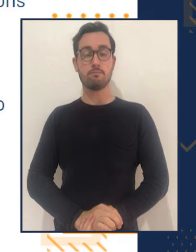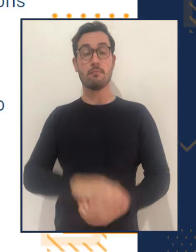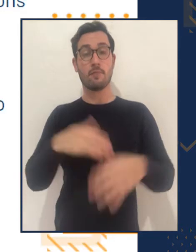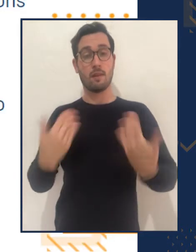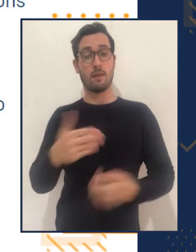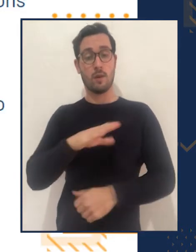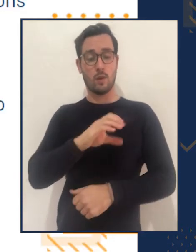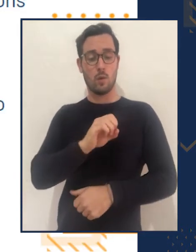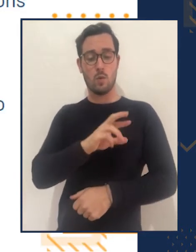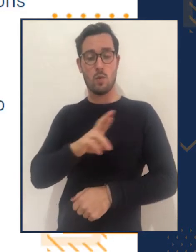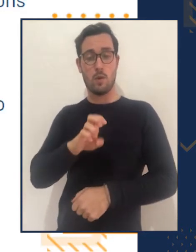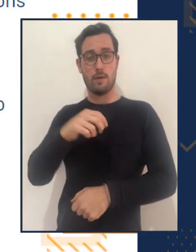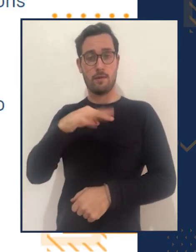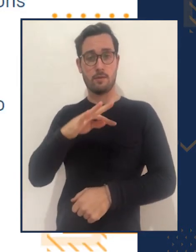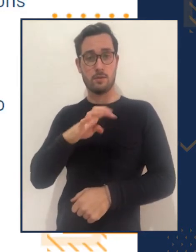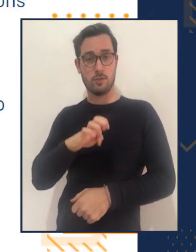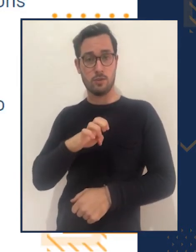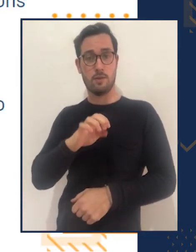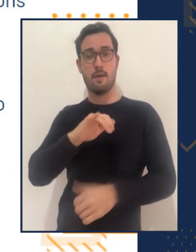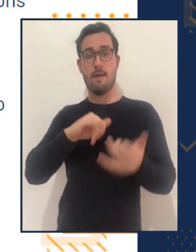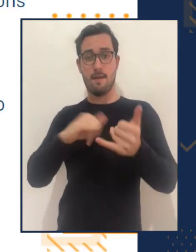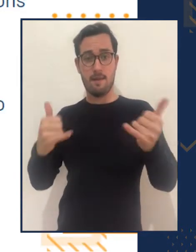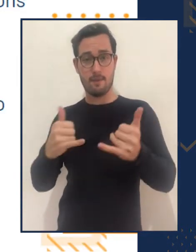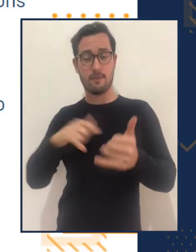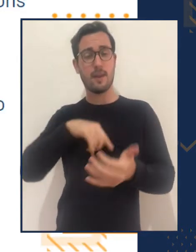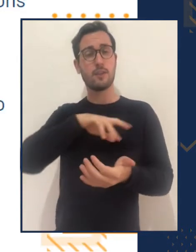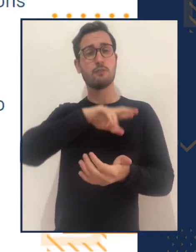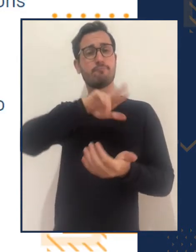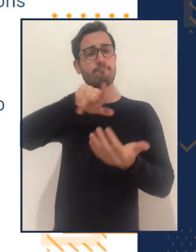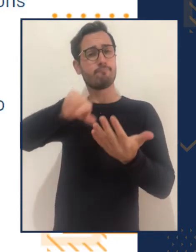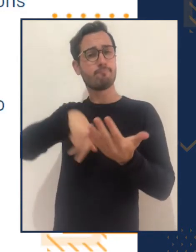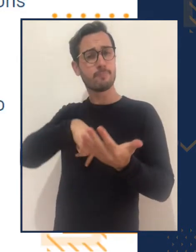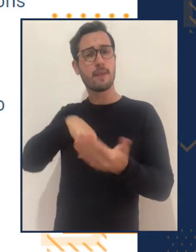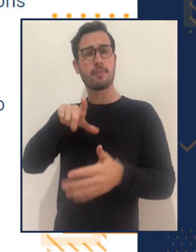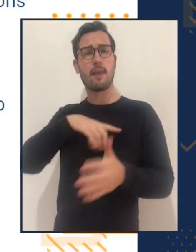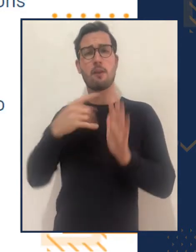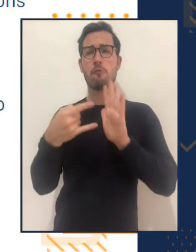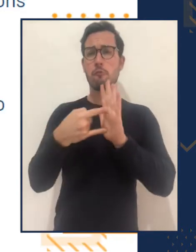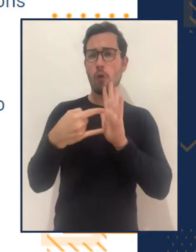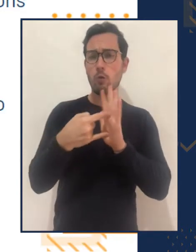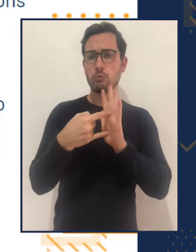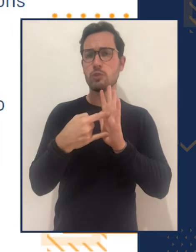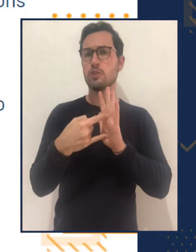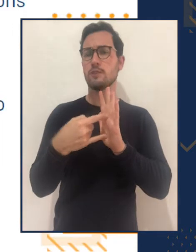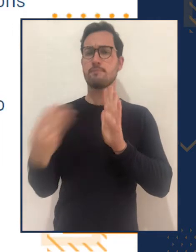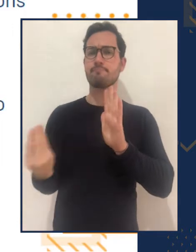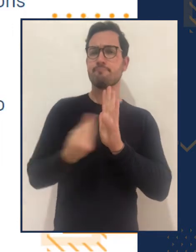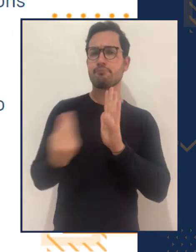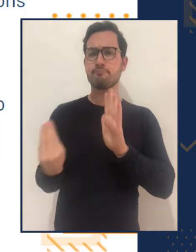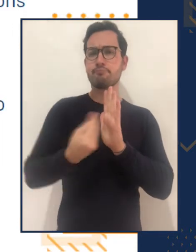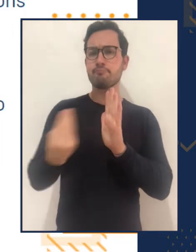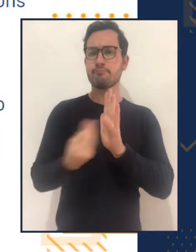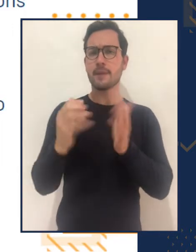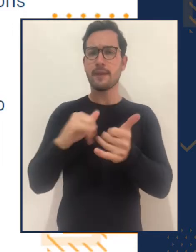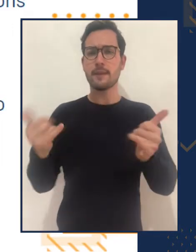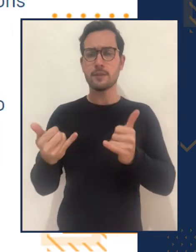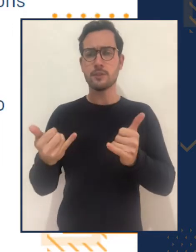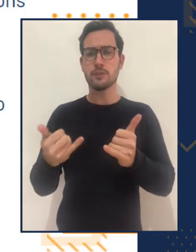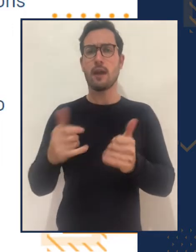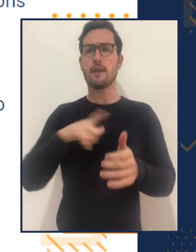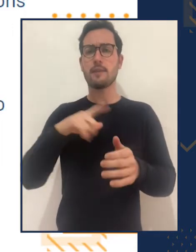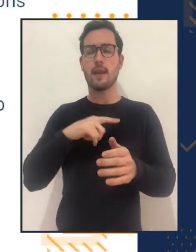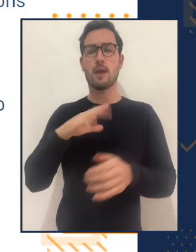A corrente elétrica, então, surge com a aplicação de uma diferença potencial, uma fonte, por exemplo, alimentando um